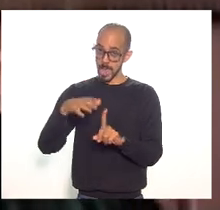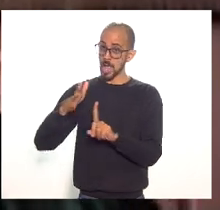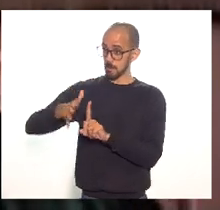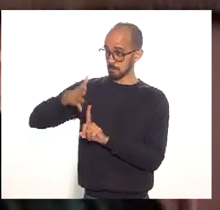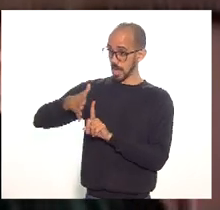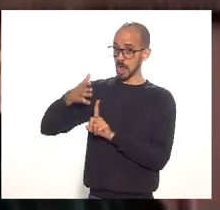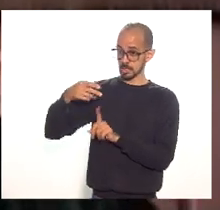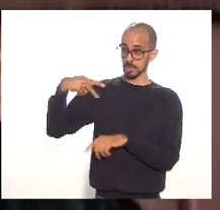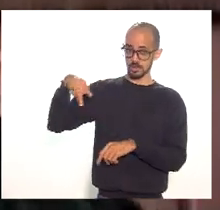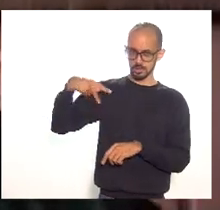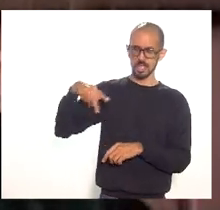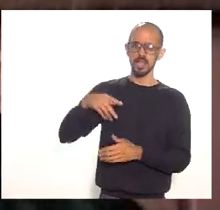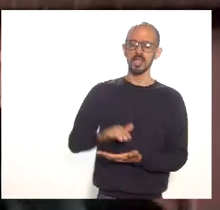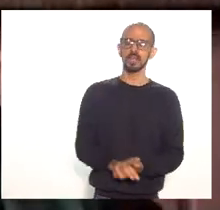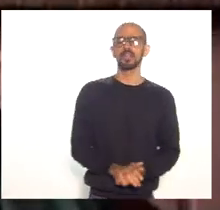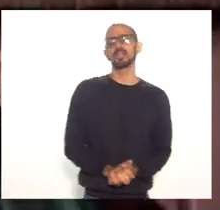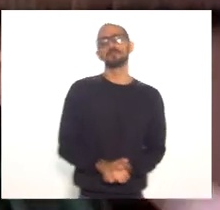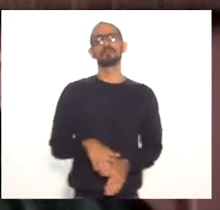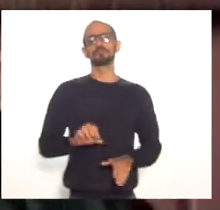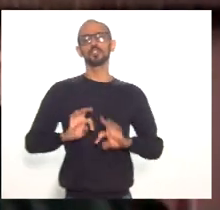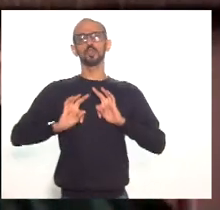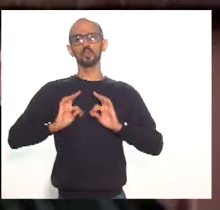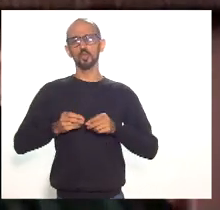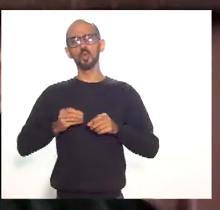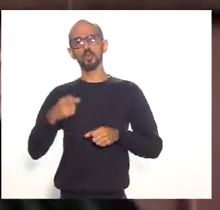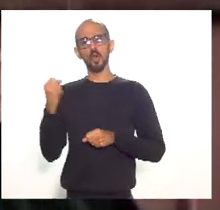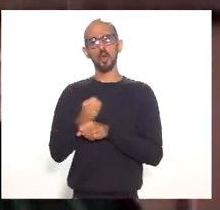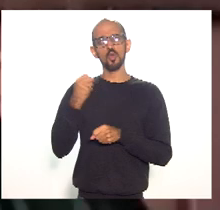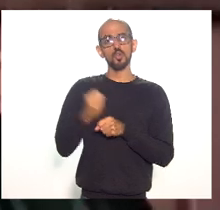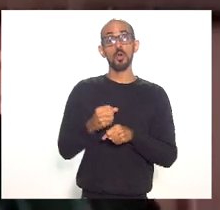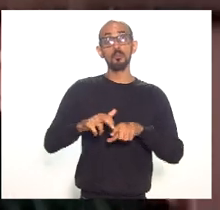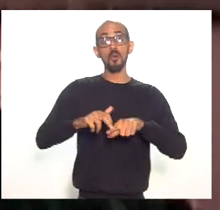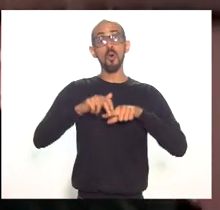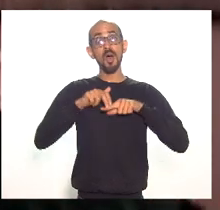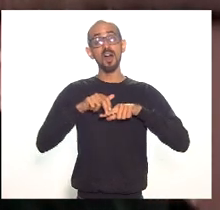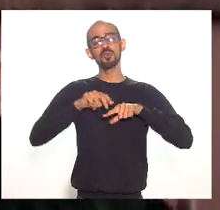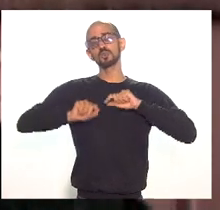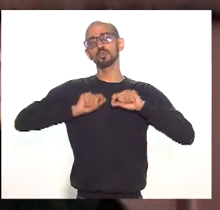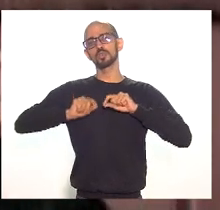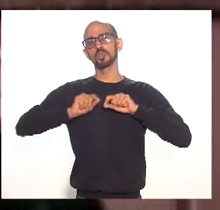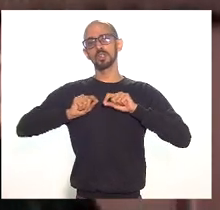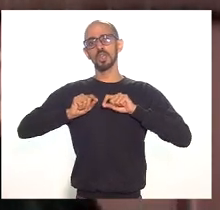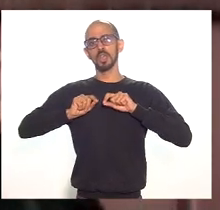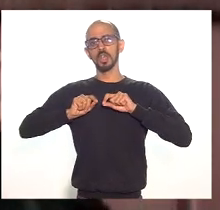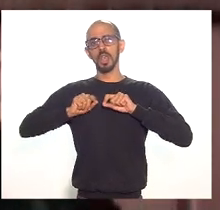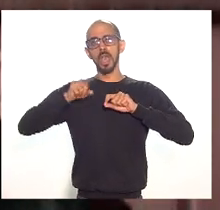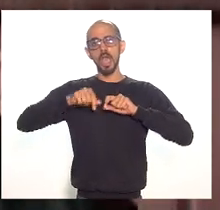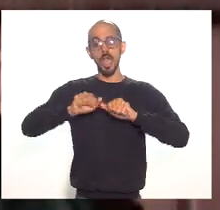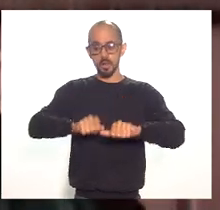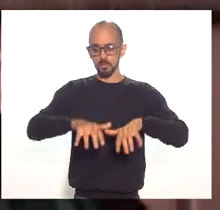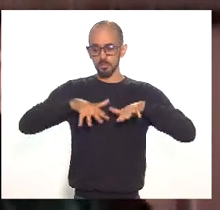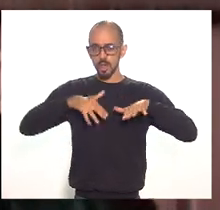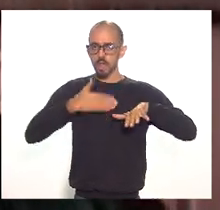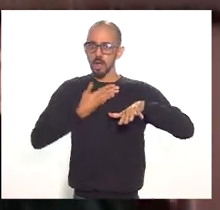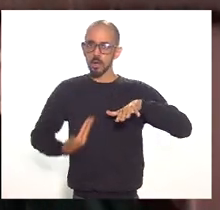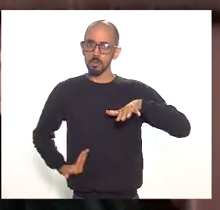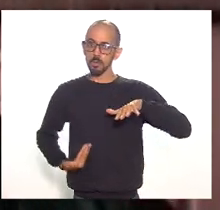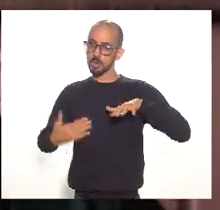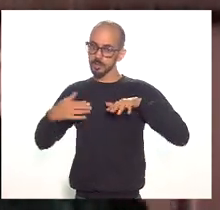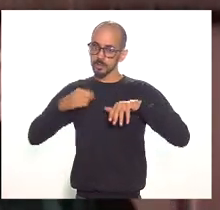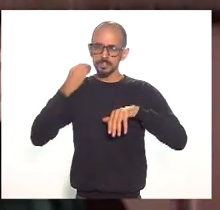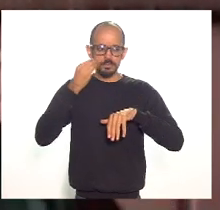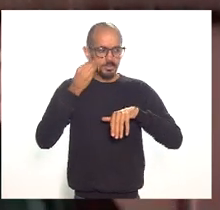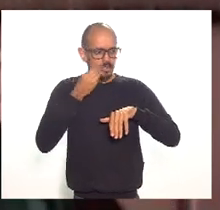na sua fala final, de que tudo foi construído a partir de um acúmulo, né, coletivo. Em